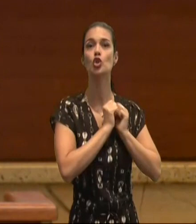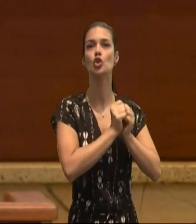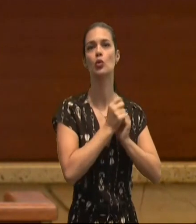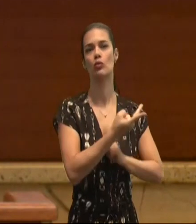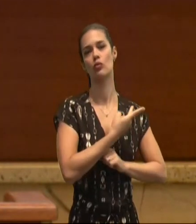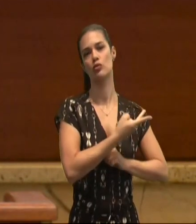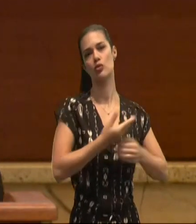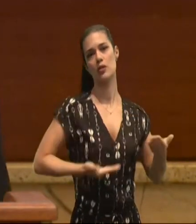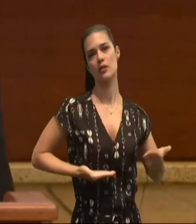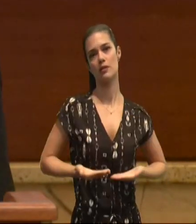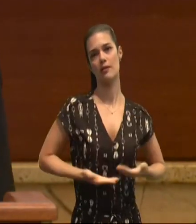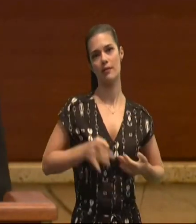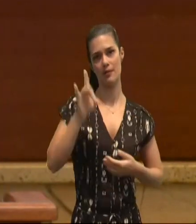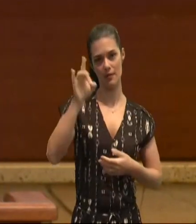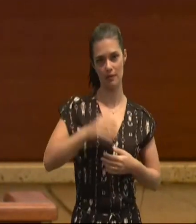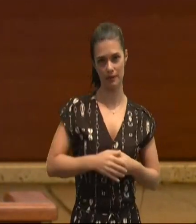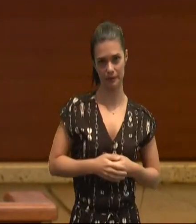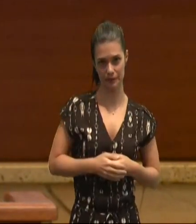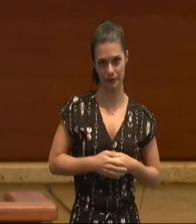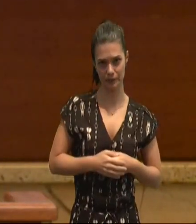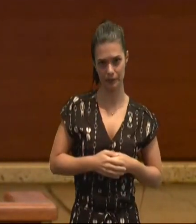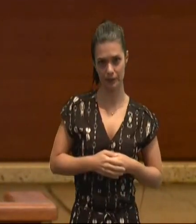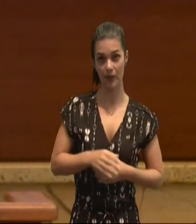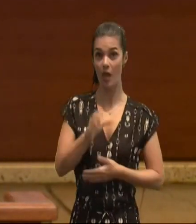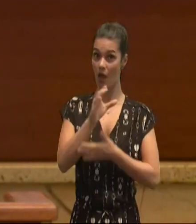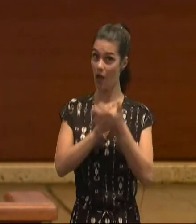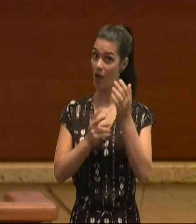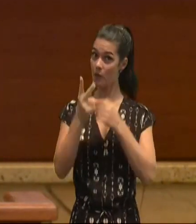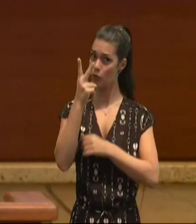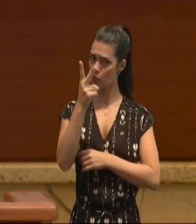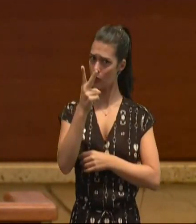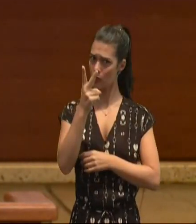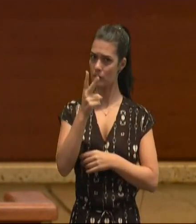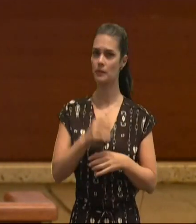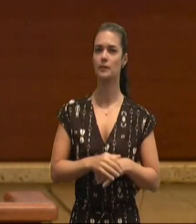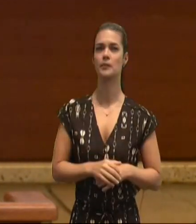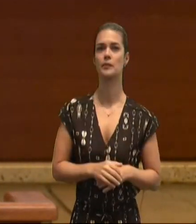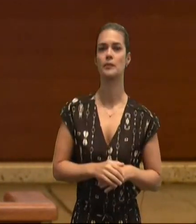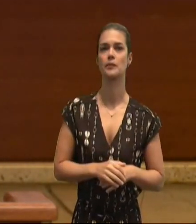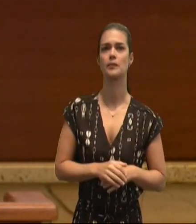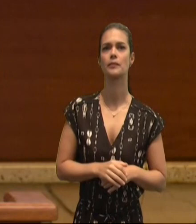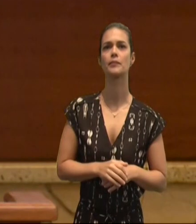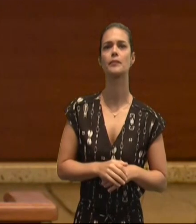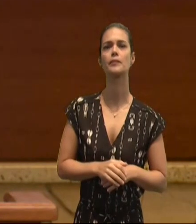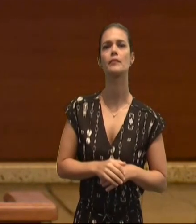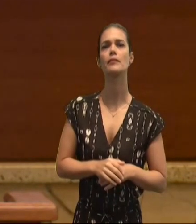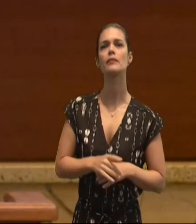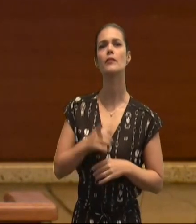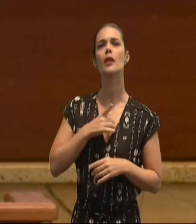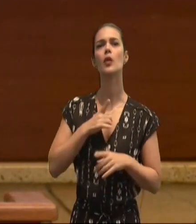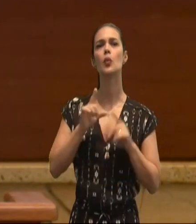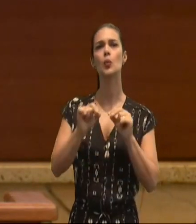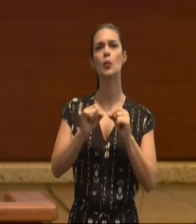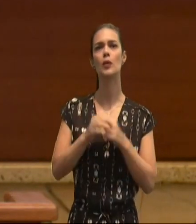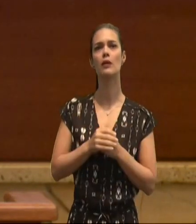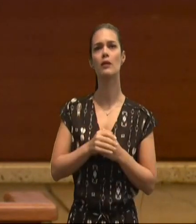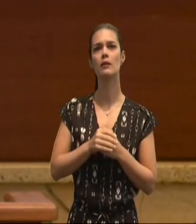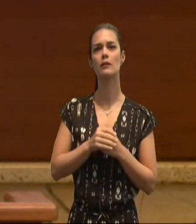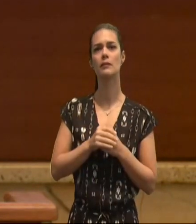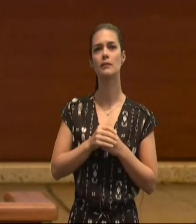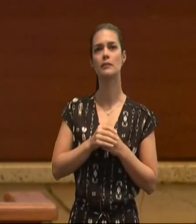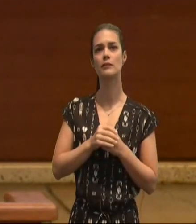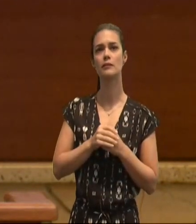sacerdote. No capítulo de número 2 do mesmo livro, nós encontramos aqui